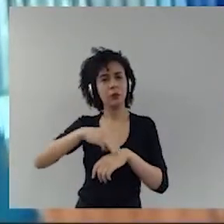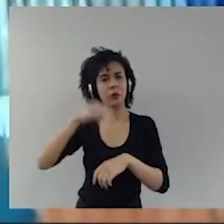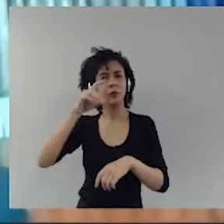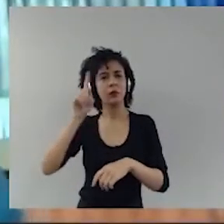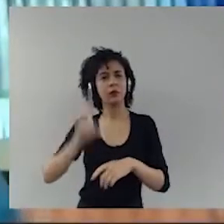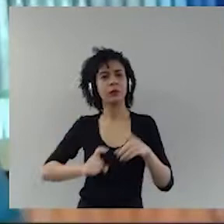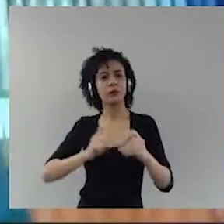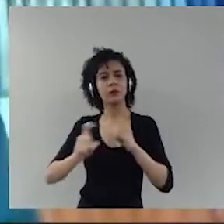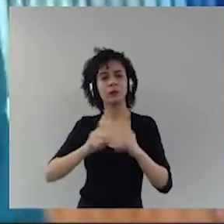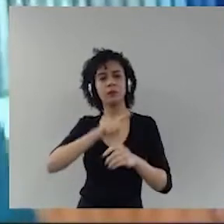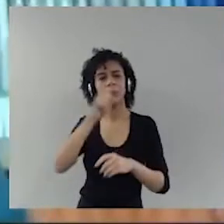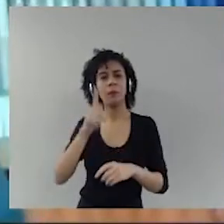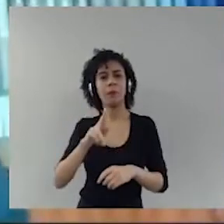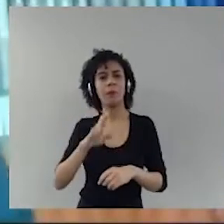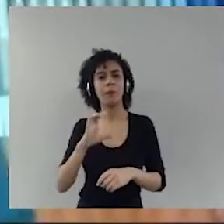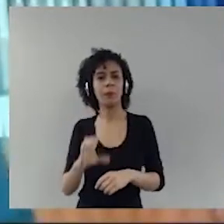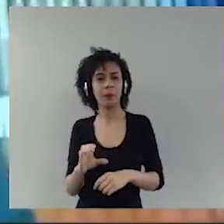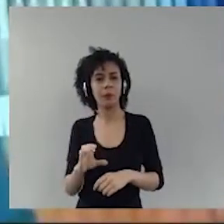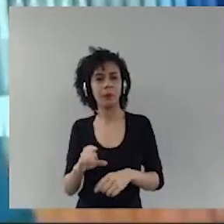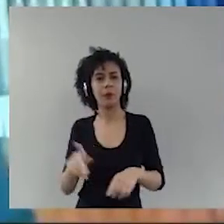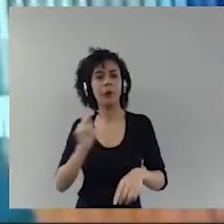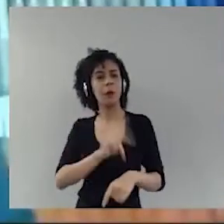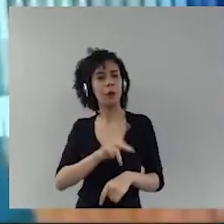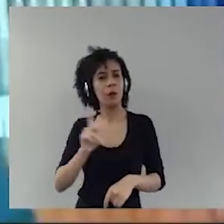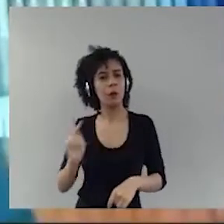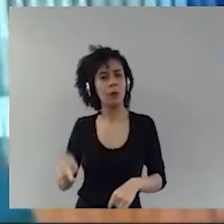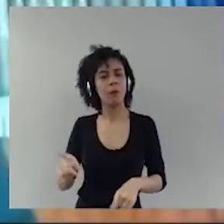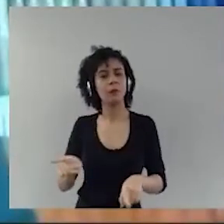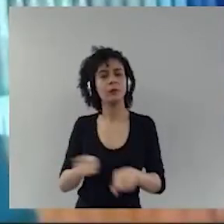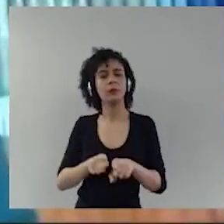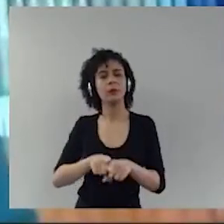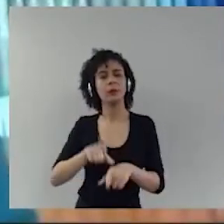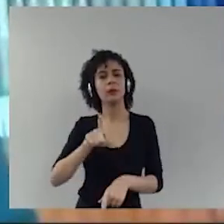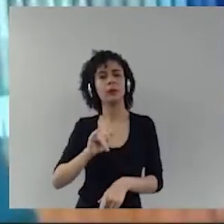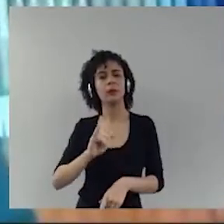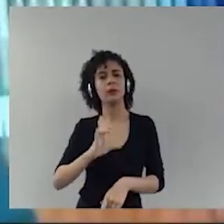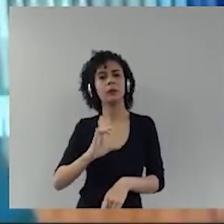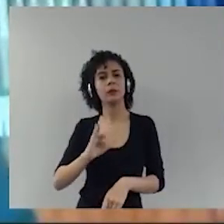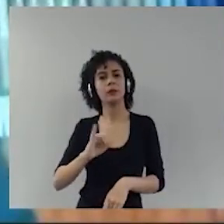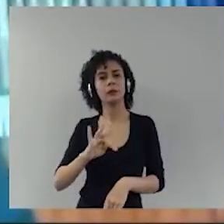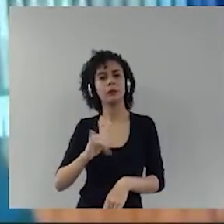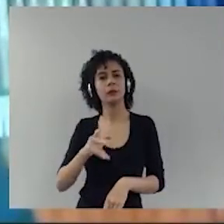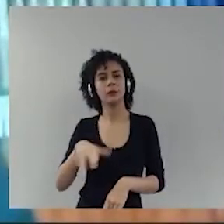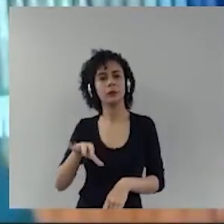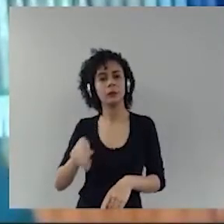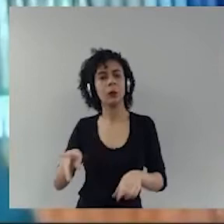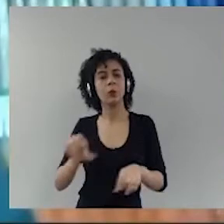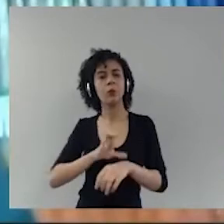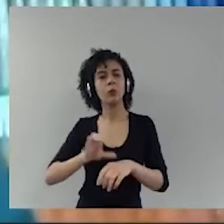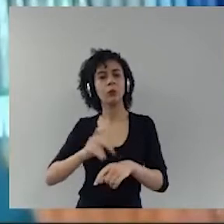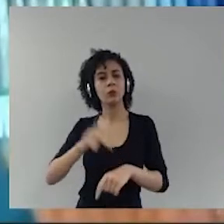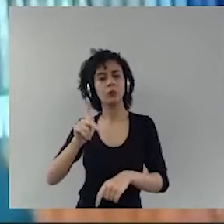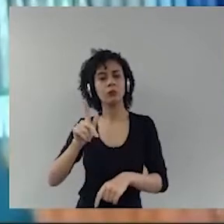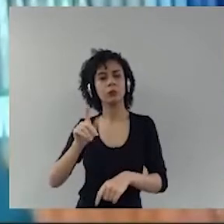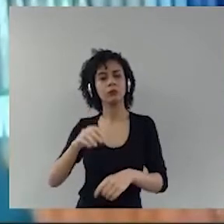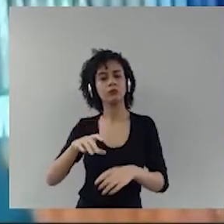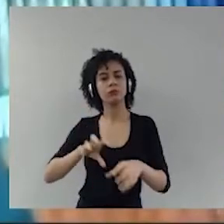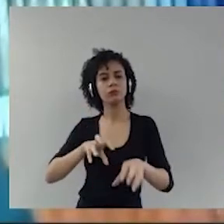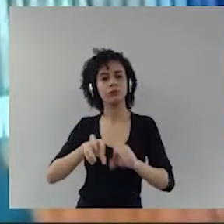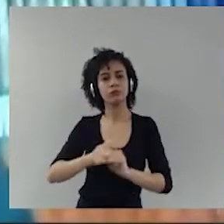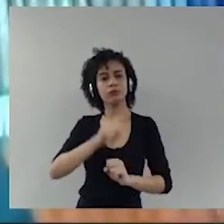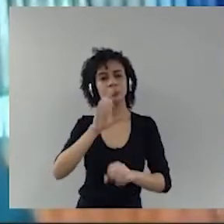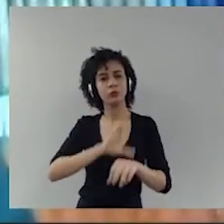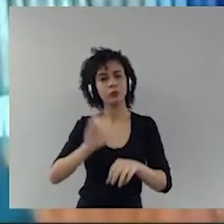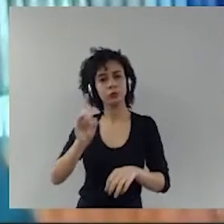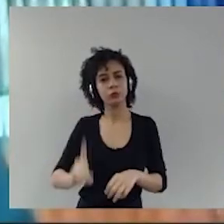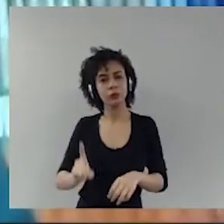mestre em direito administrativo pela puc de são paulo professor de licitação dos cursos de pós-graduação do instituto de direito romeu felipe